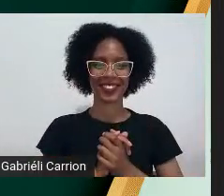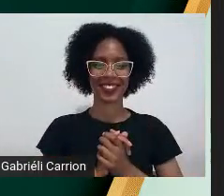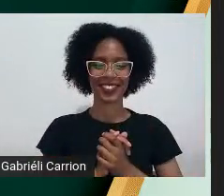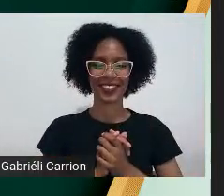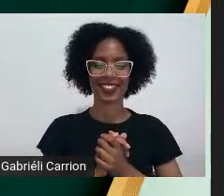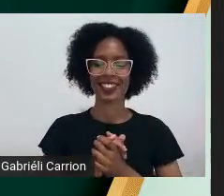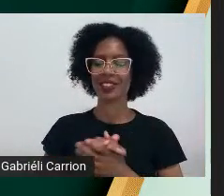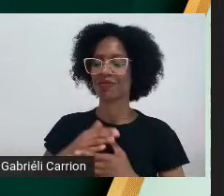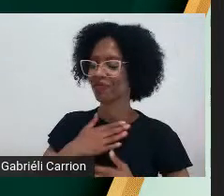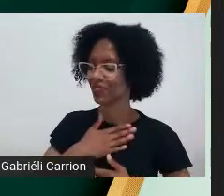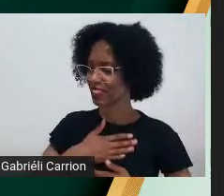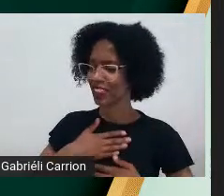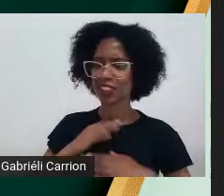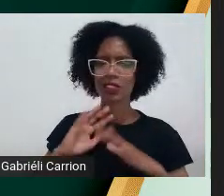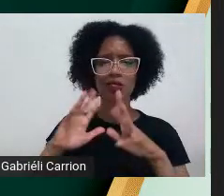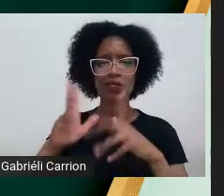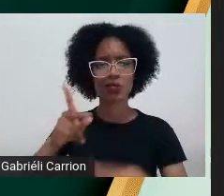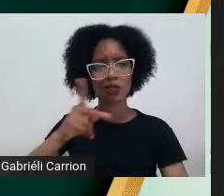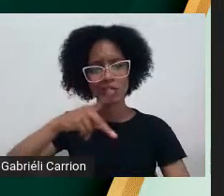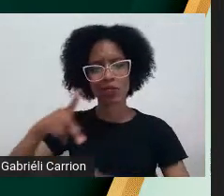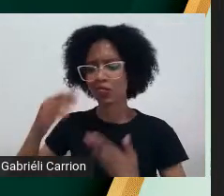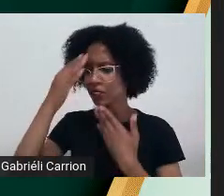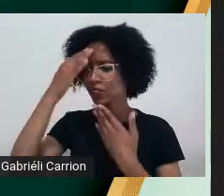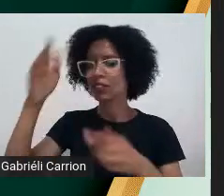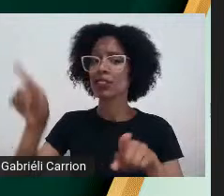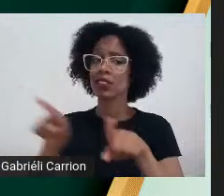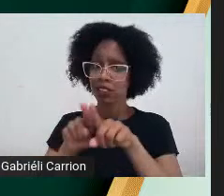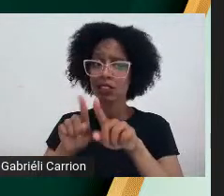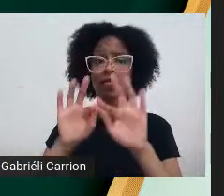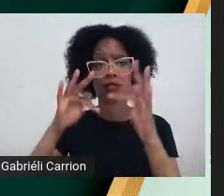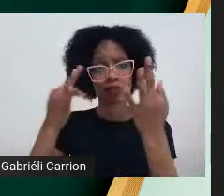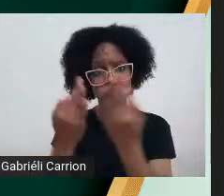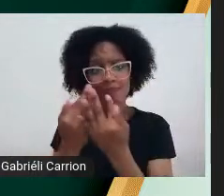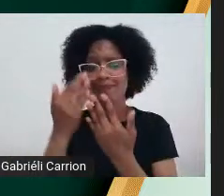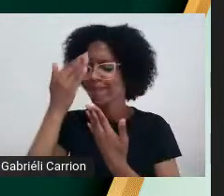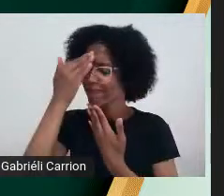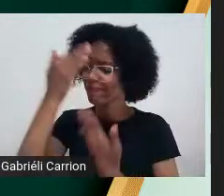Gostaria de agradecer a todos os professores e a minha família. Obrigado.